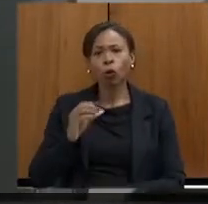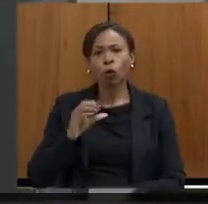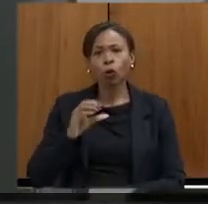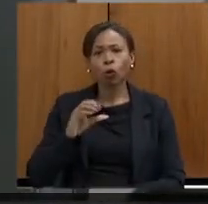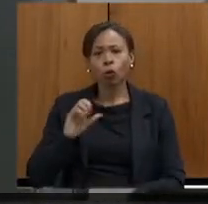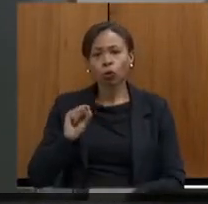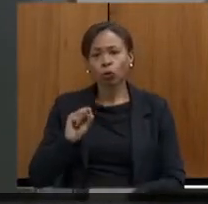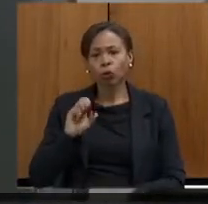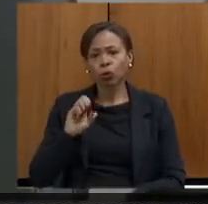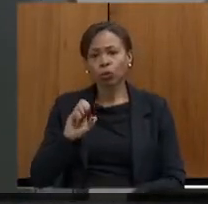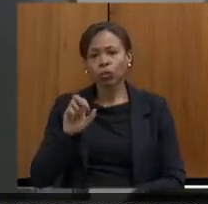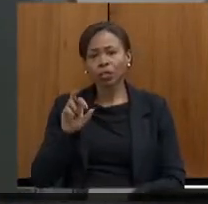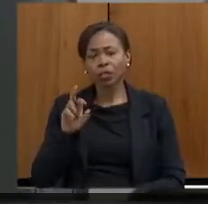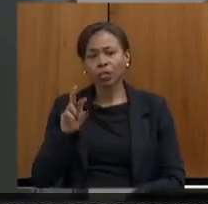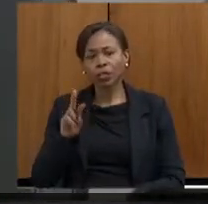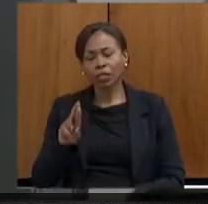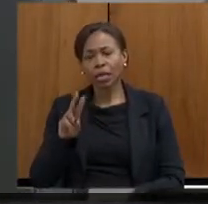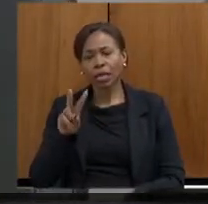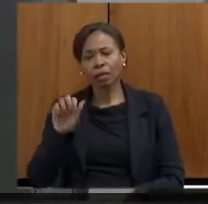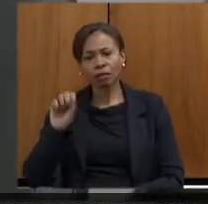Escutamos, inclusive, em audiências públicas,